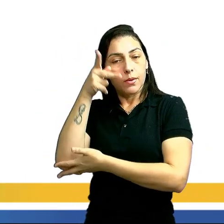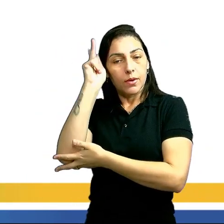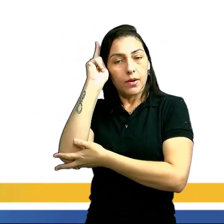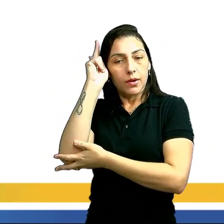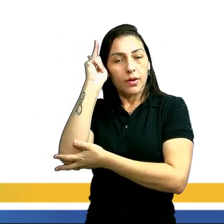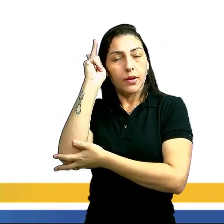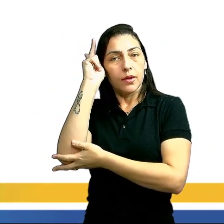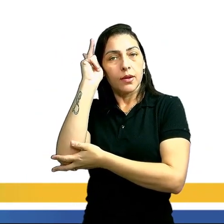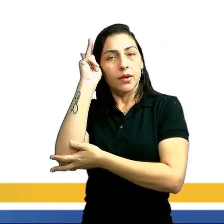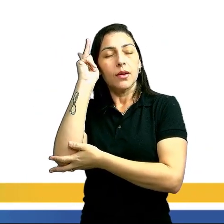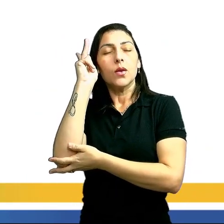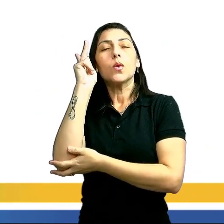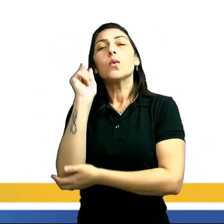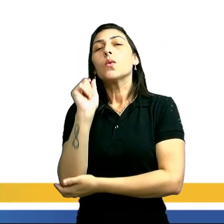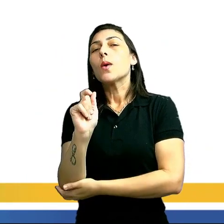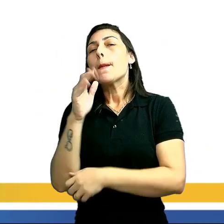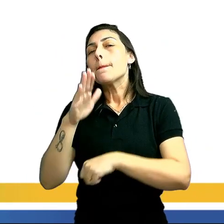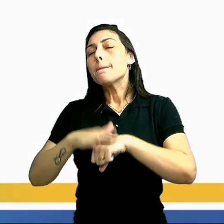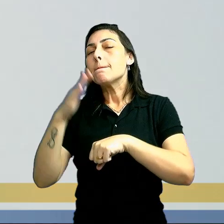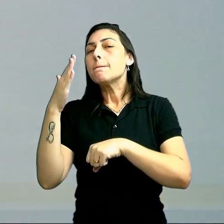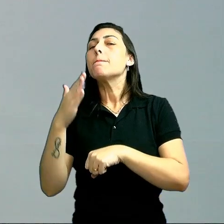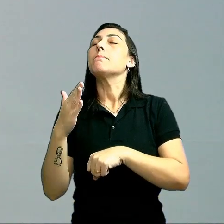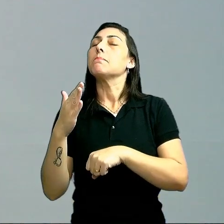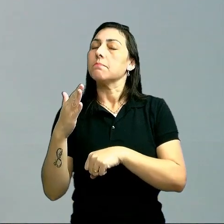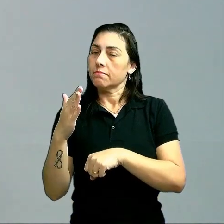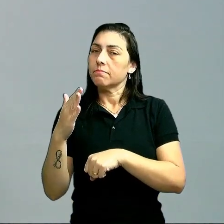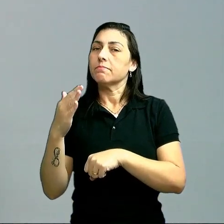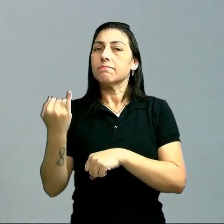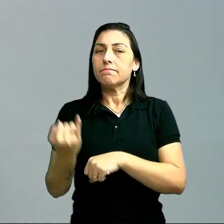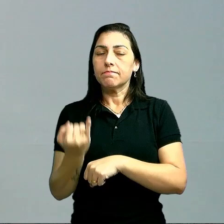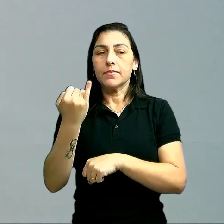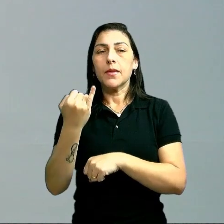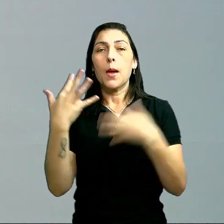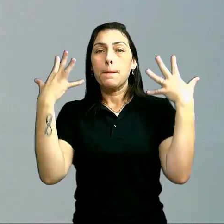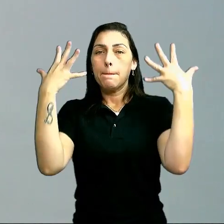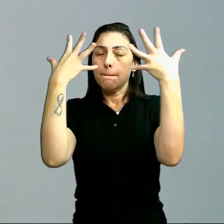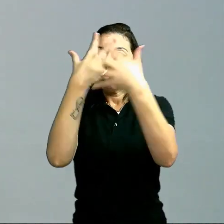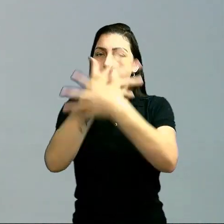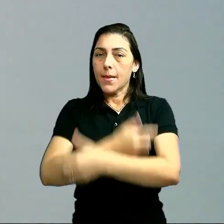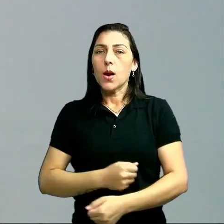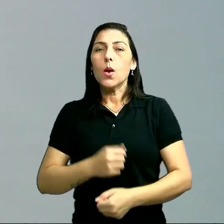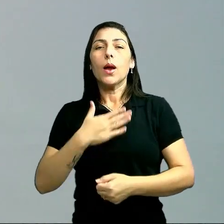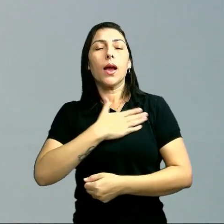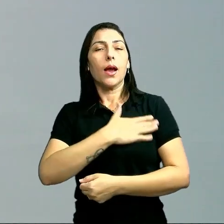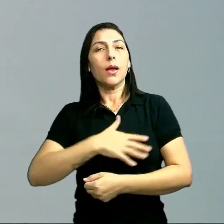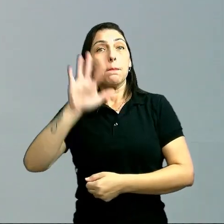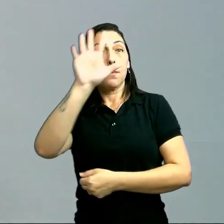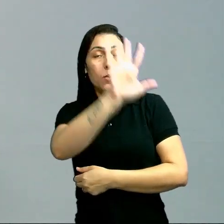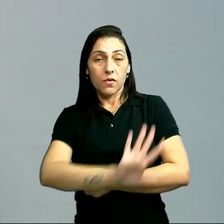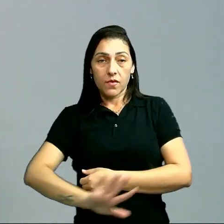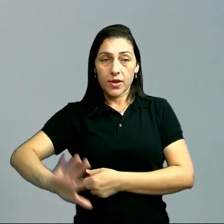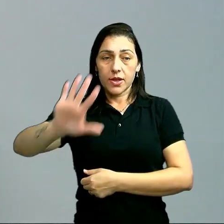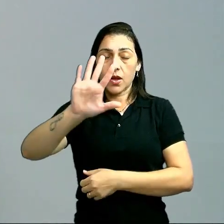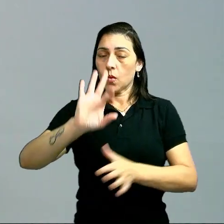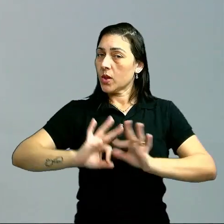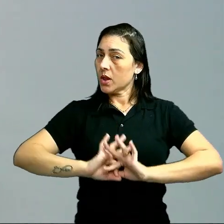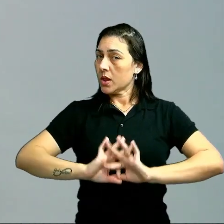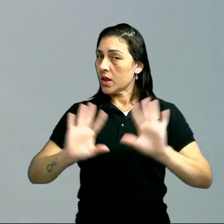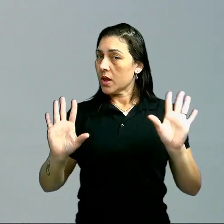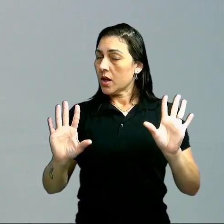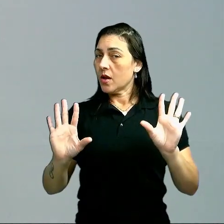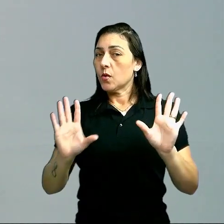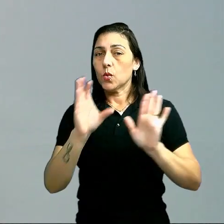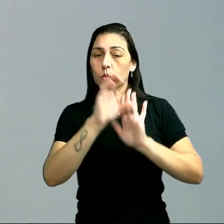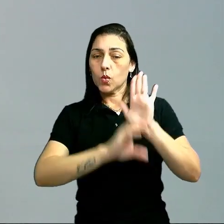acho assim, digamos, o mais preciso. Então, belo é aquilo que agrada universalmente, independentemente de